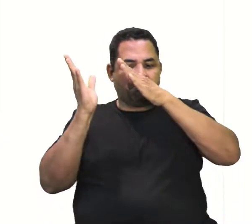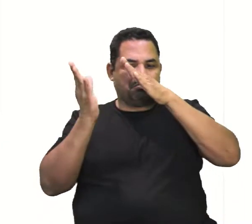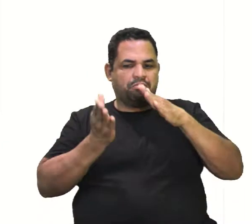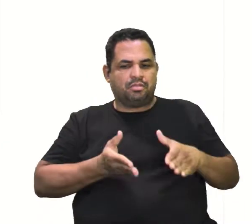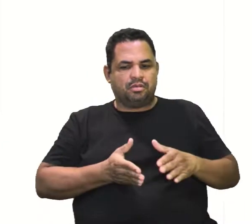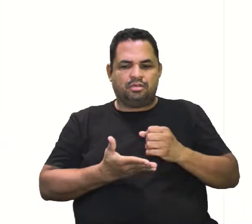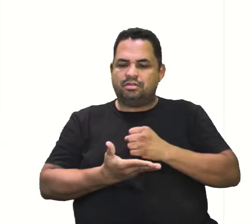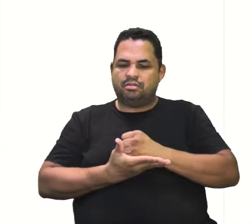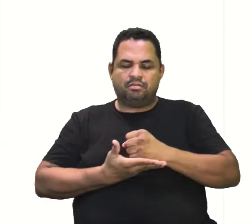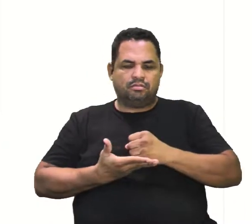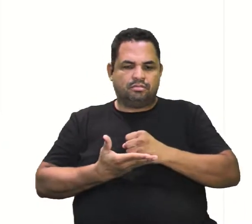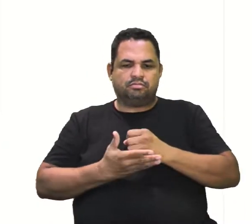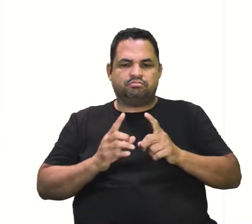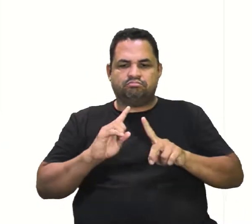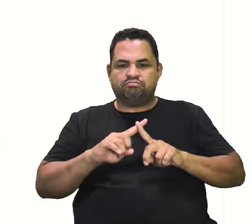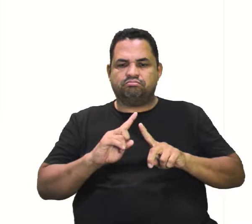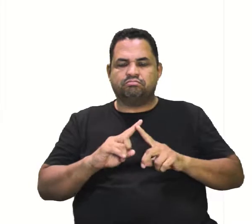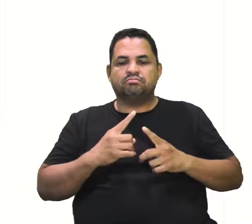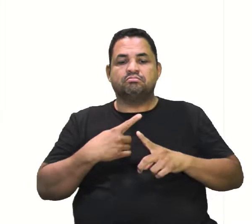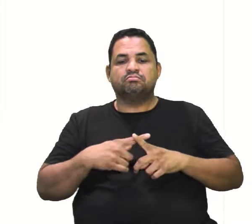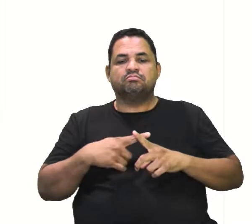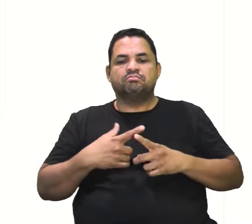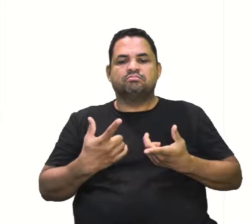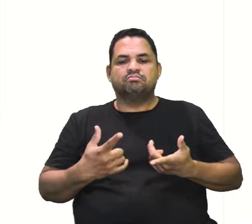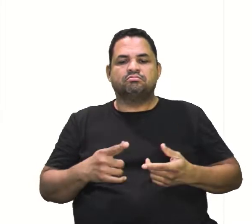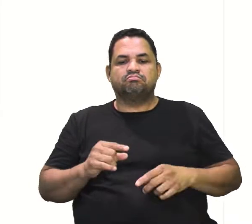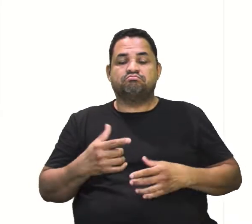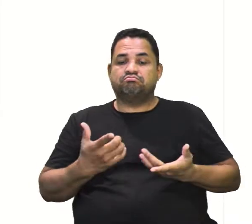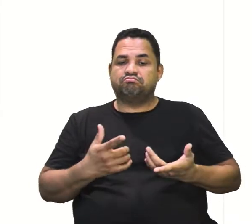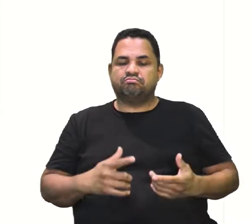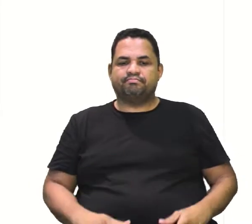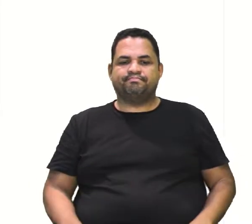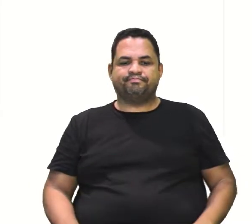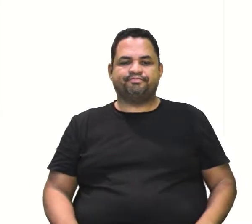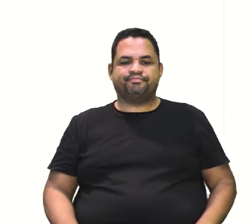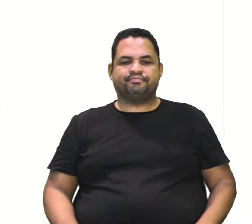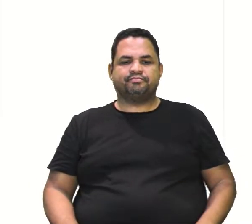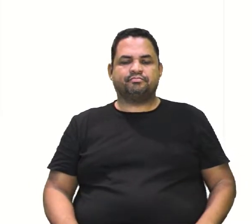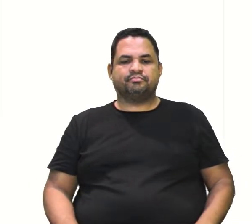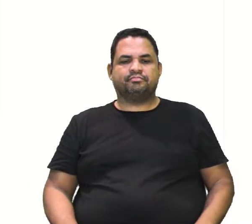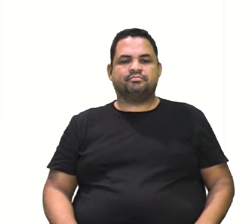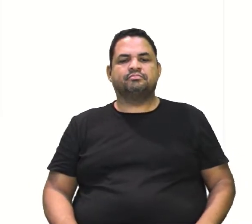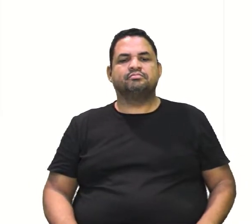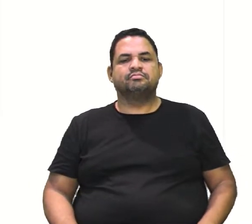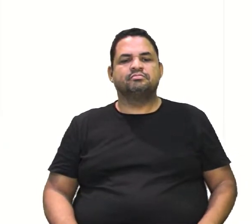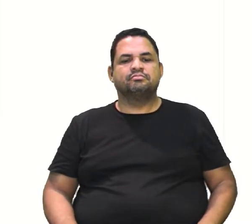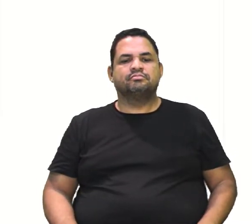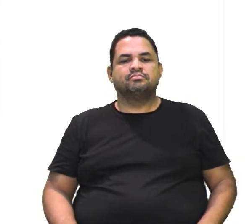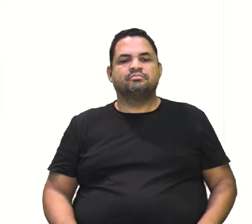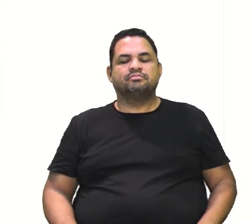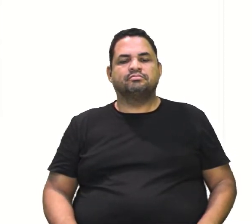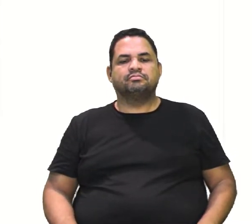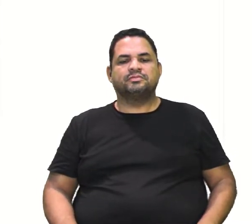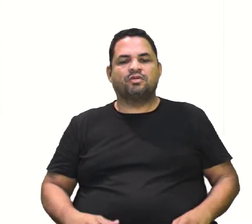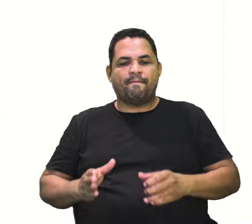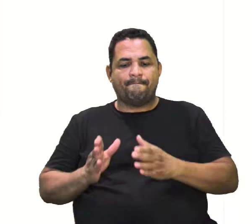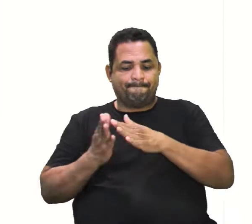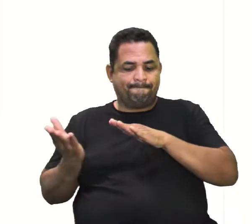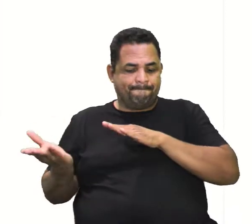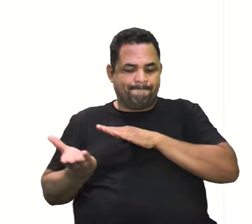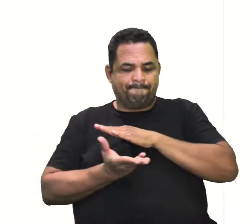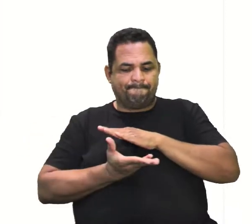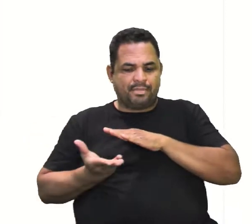paralelo à base, porque senão não seria uma elipse, seria uma circunferência. Sim, se for paralelo à base, a gente vai ter uma